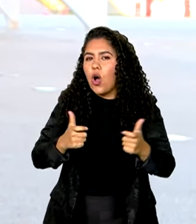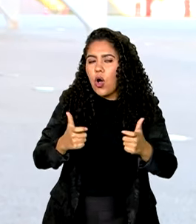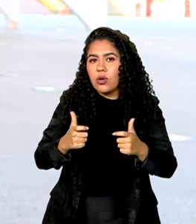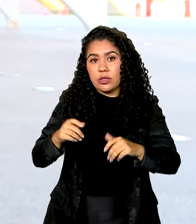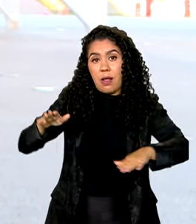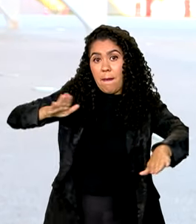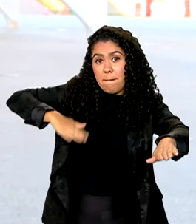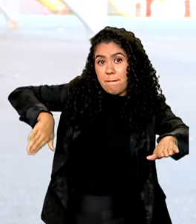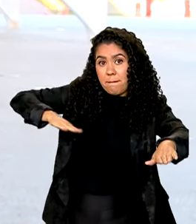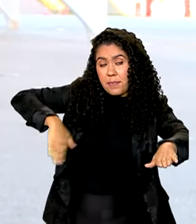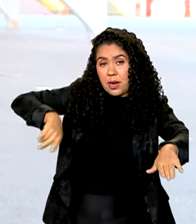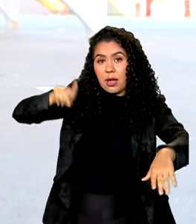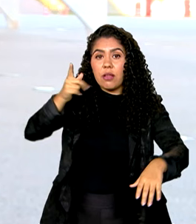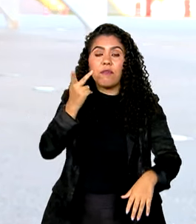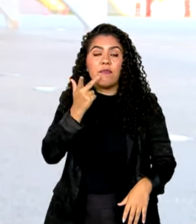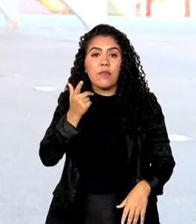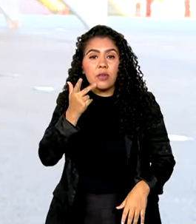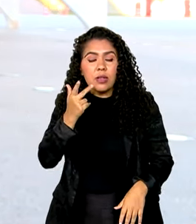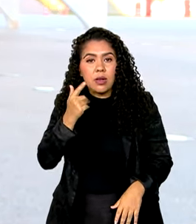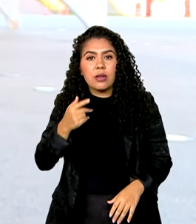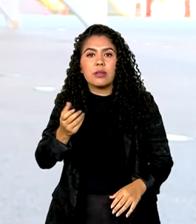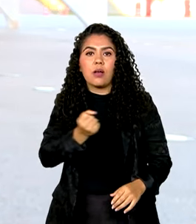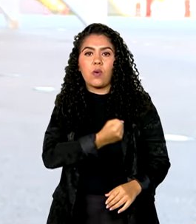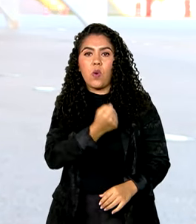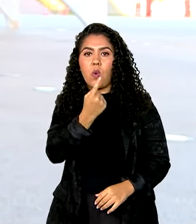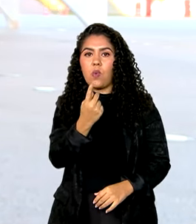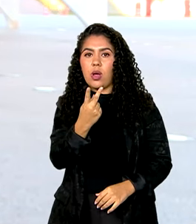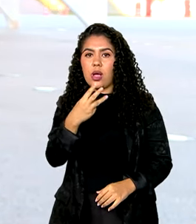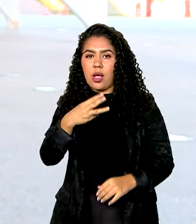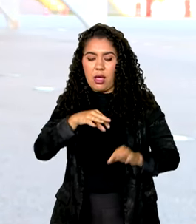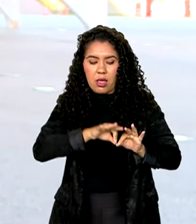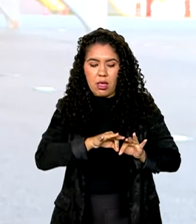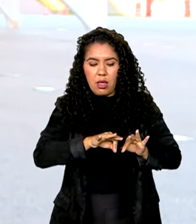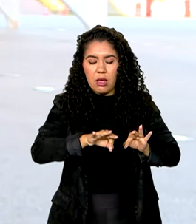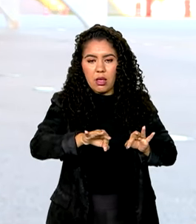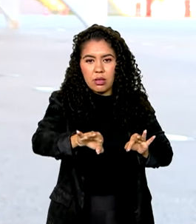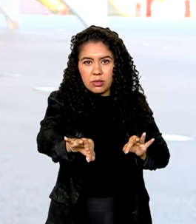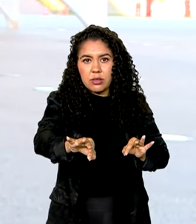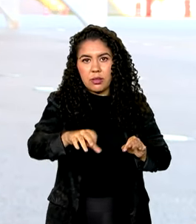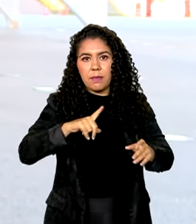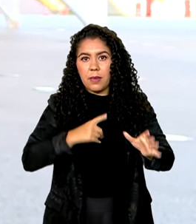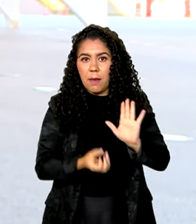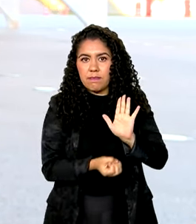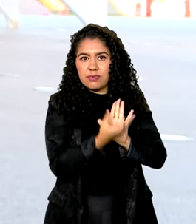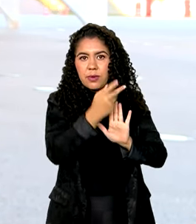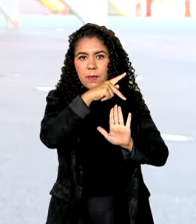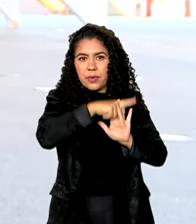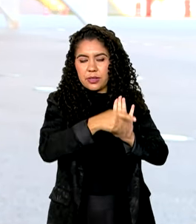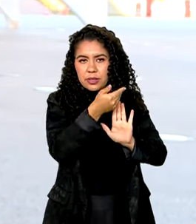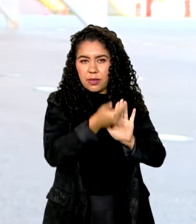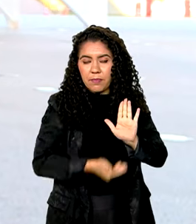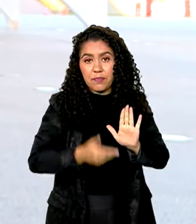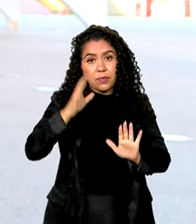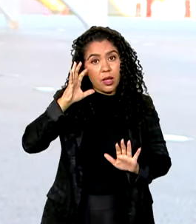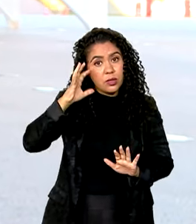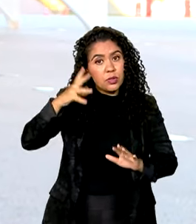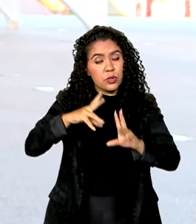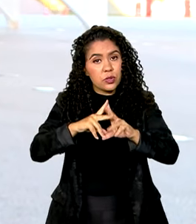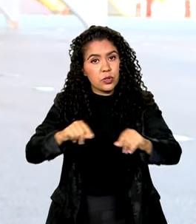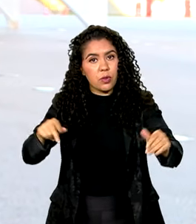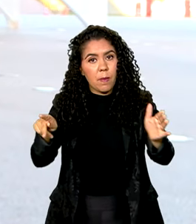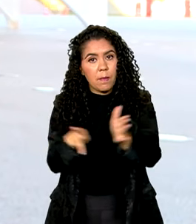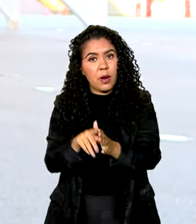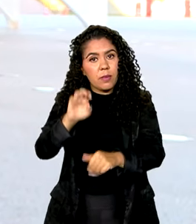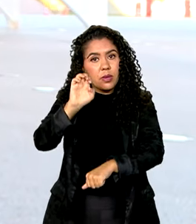Fortaleza, agora vai ficar a 1 quilômetro de distância do local previsto inicialmente no projeto. A solução apresentada pelo governo estadual